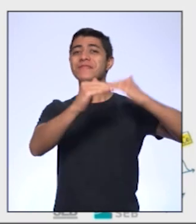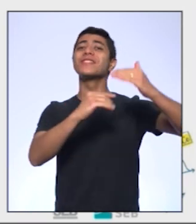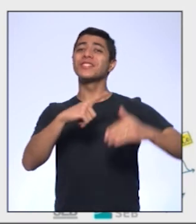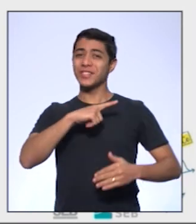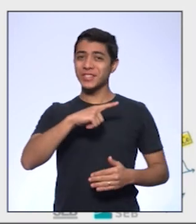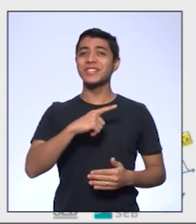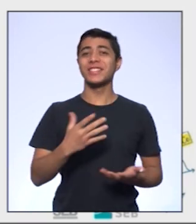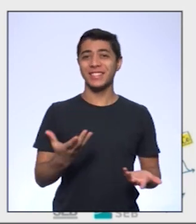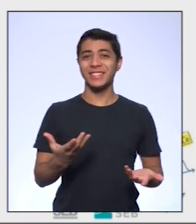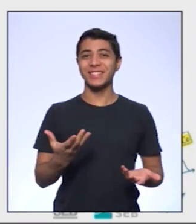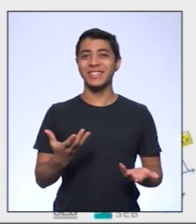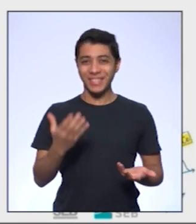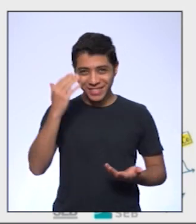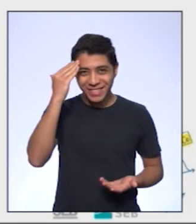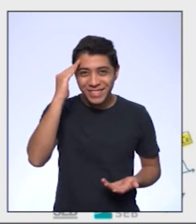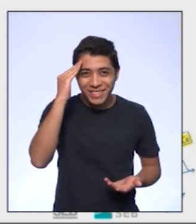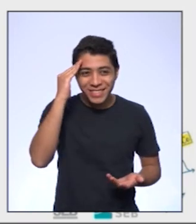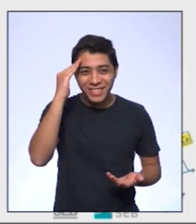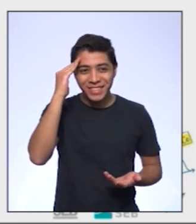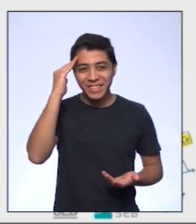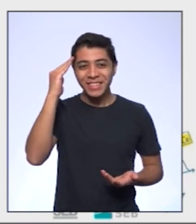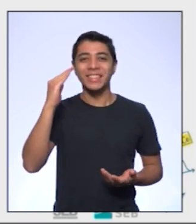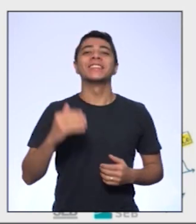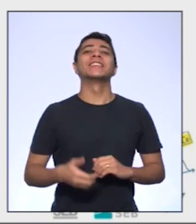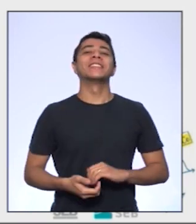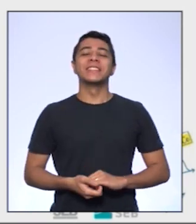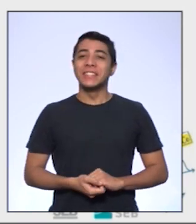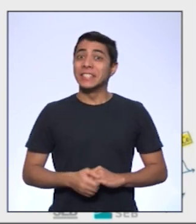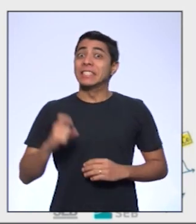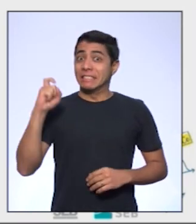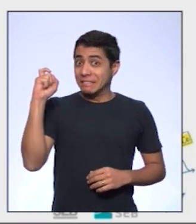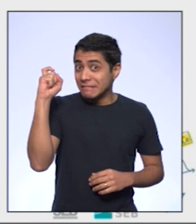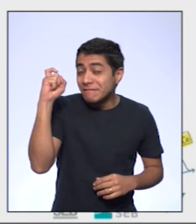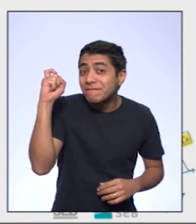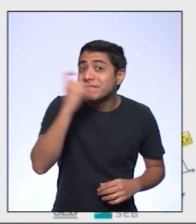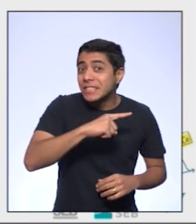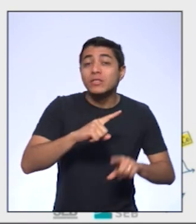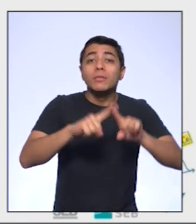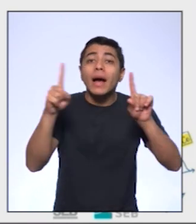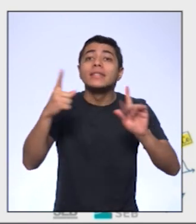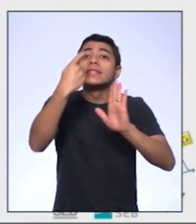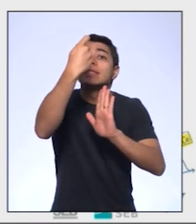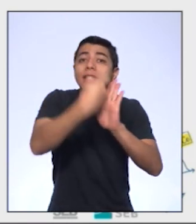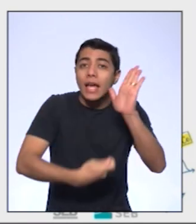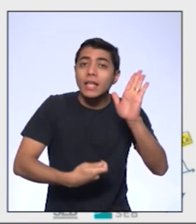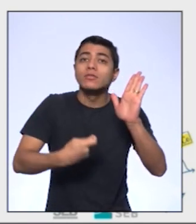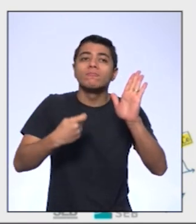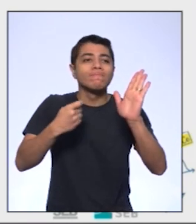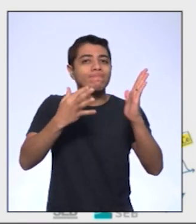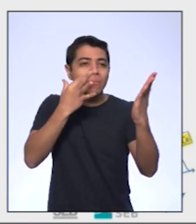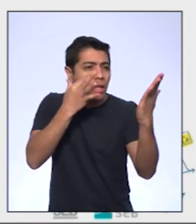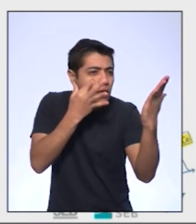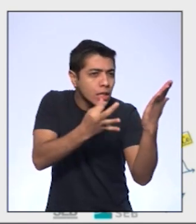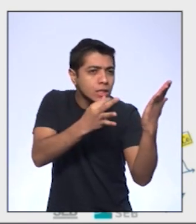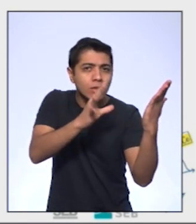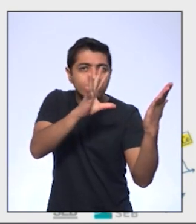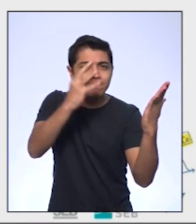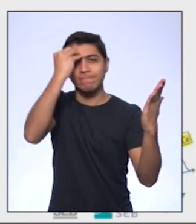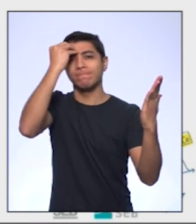para o campo. É difícil, né? Mano, isso daqui é interpretação de texto. Muita interpretação de texto.